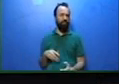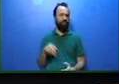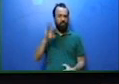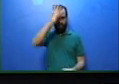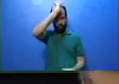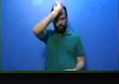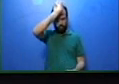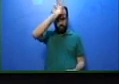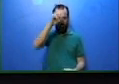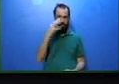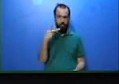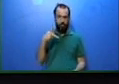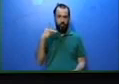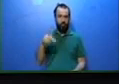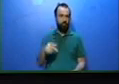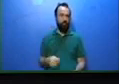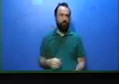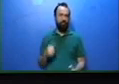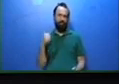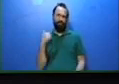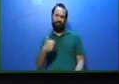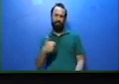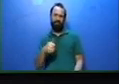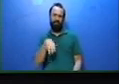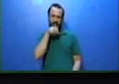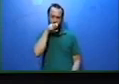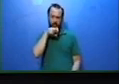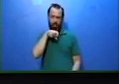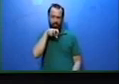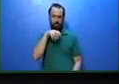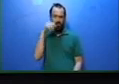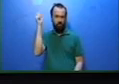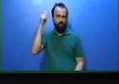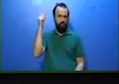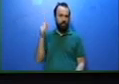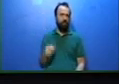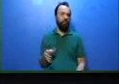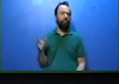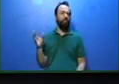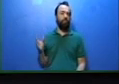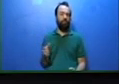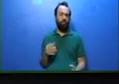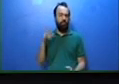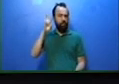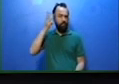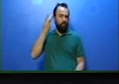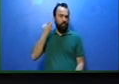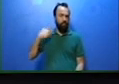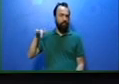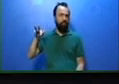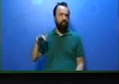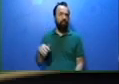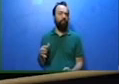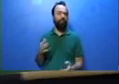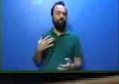Cebolinha. Apoiado, disse a Mônica. De agora em diante, eu vou